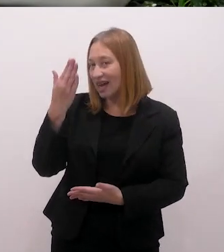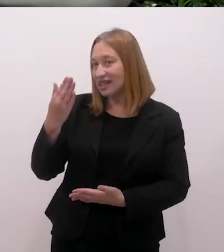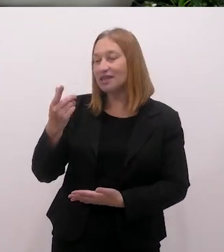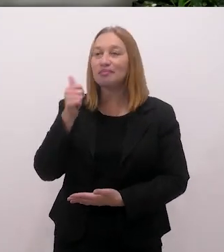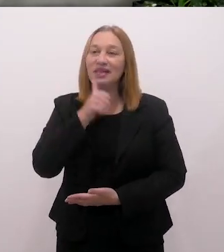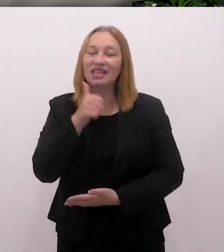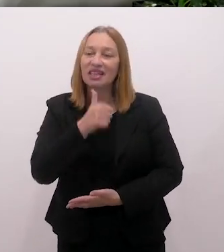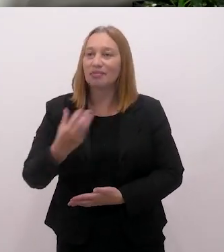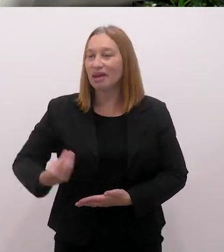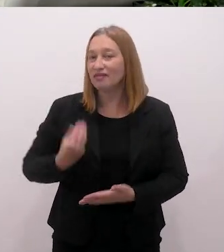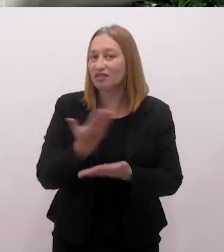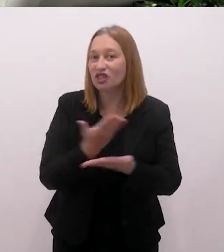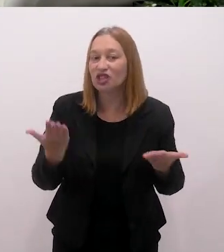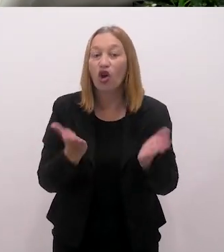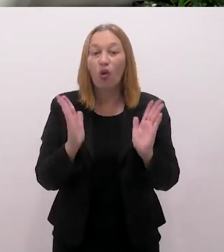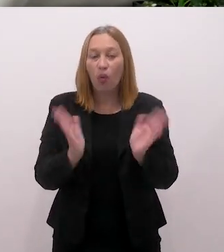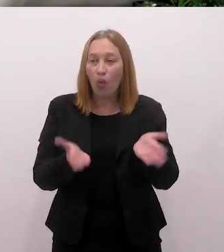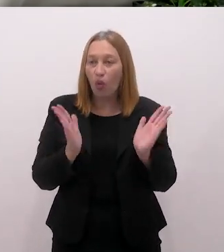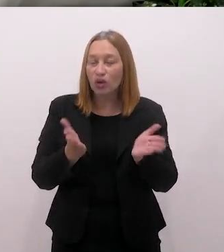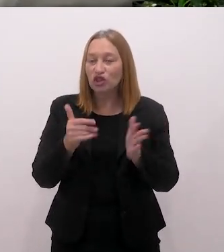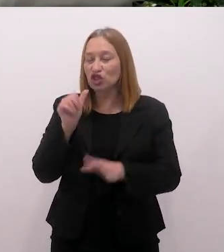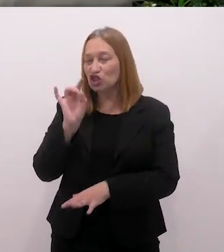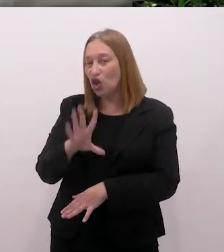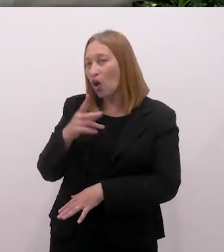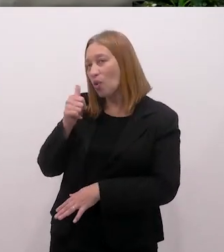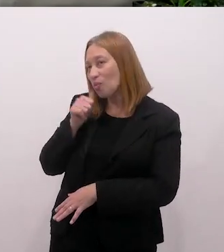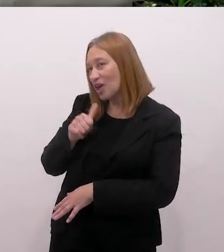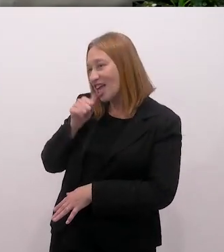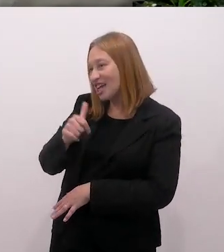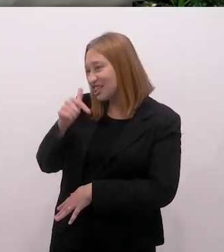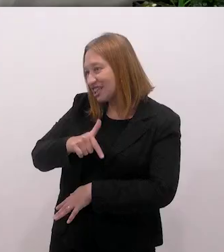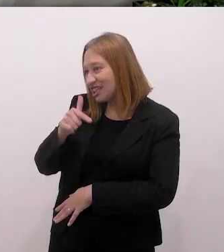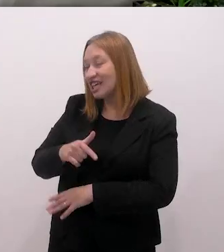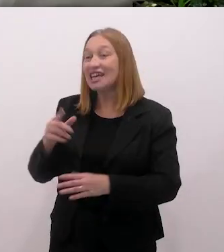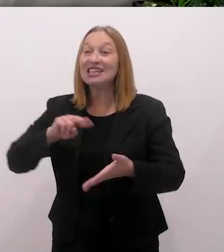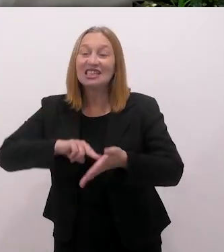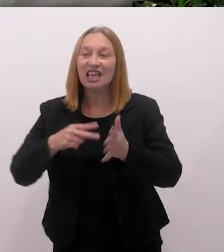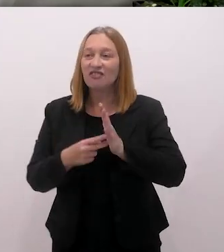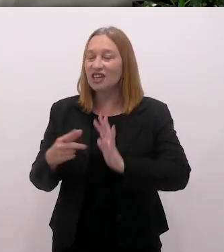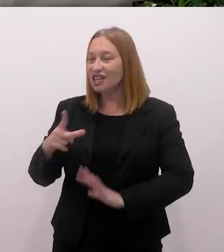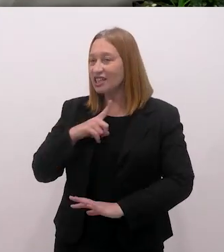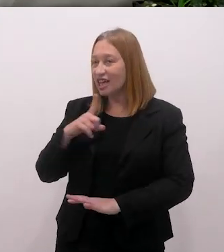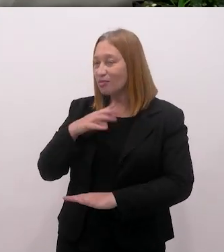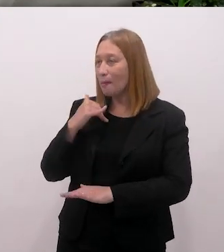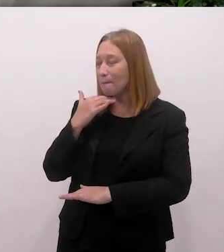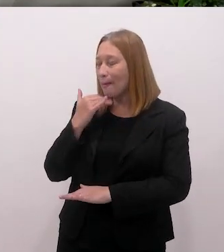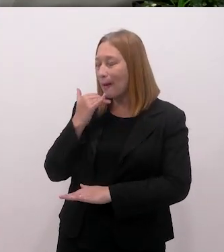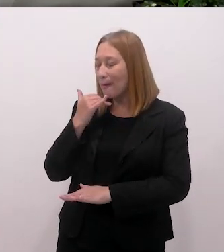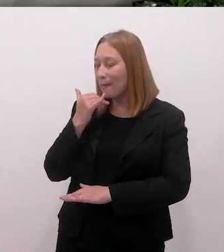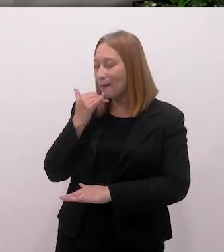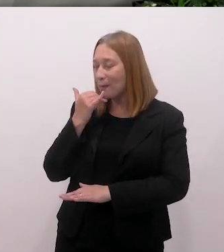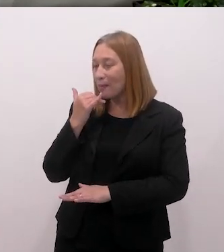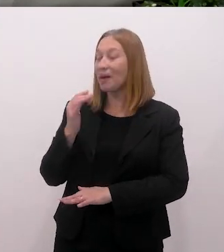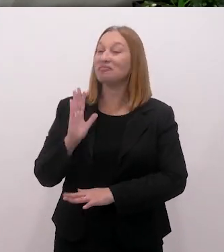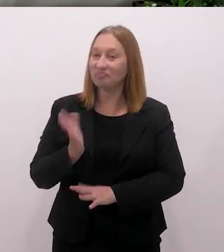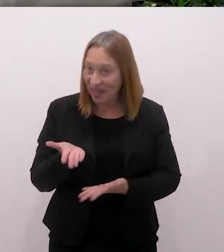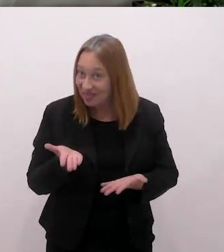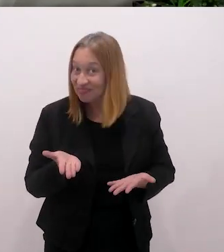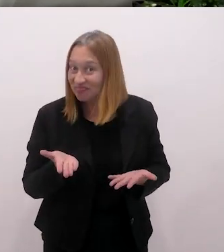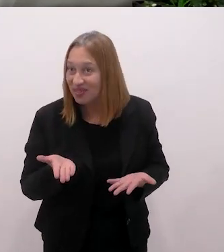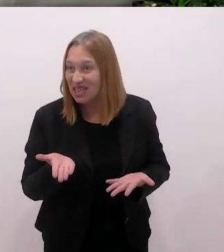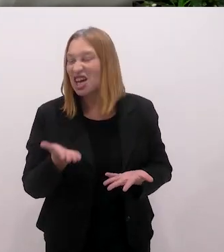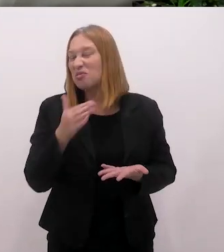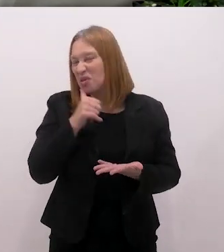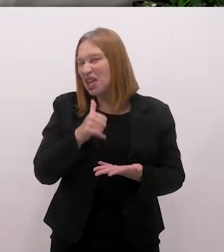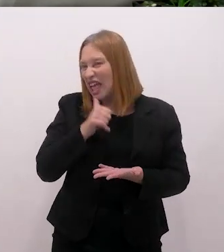obrigada, meninas, pela presença. Hoje nós estamos só mulheres aqui, então significa que a gente tem assunto à beça, né?